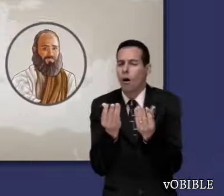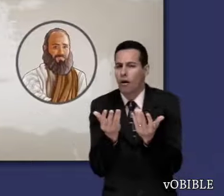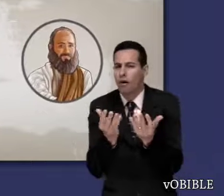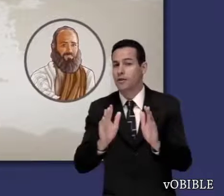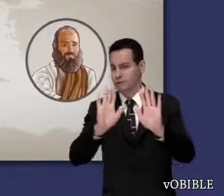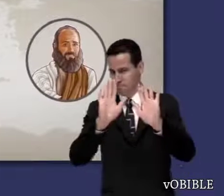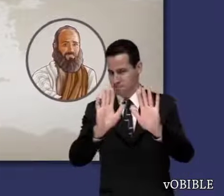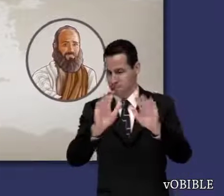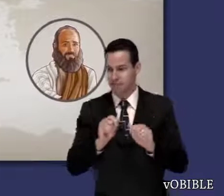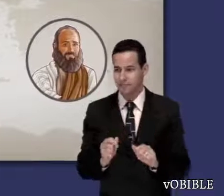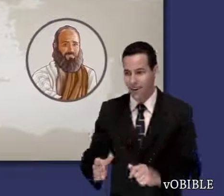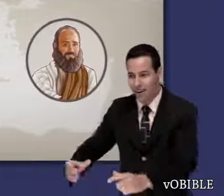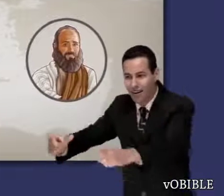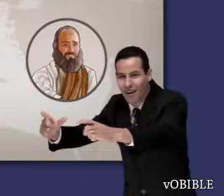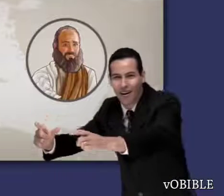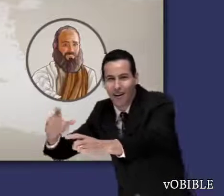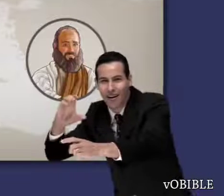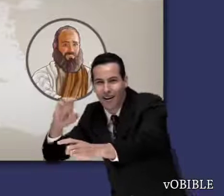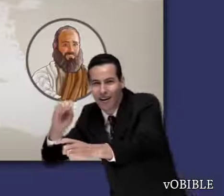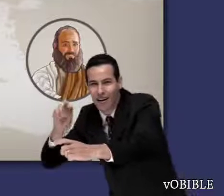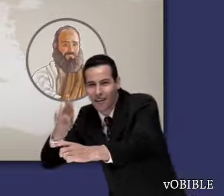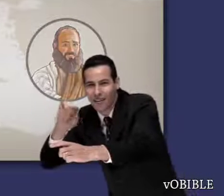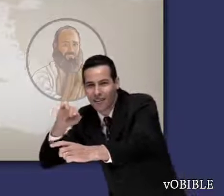que moravam na agitada metrópole de Corinto.